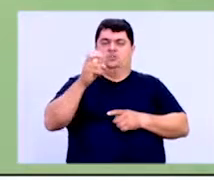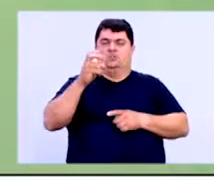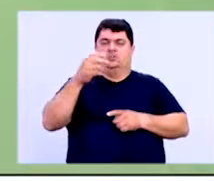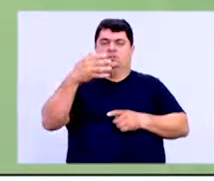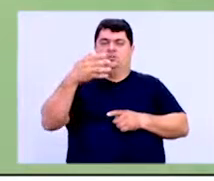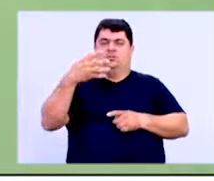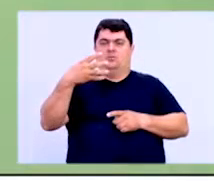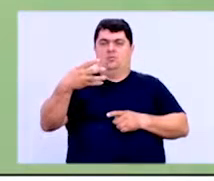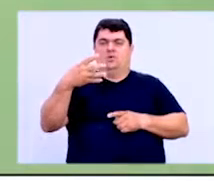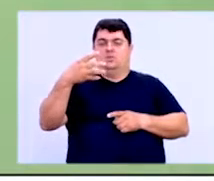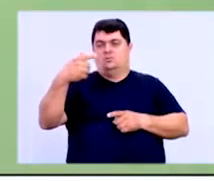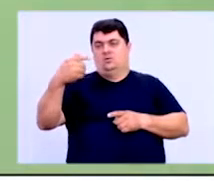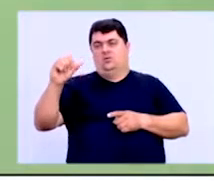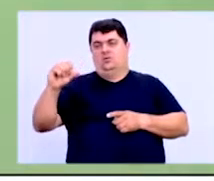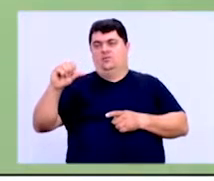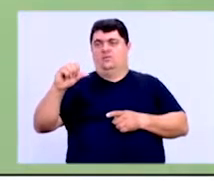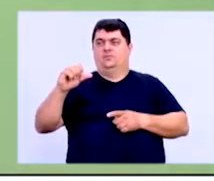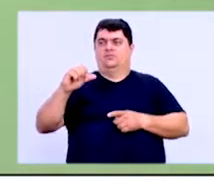225,479, que achamos